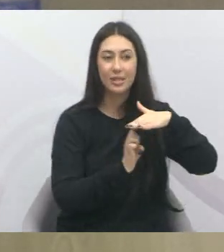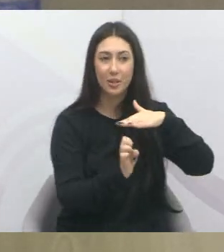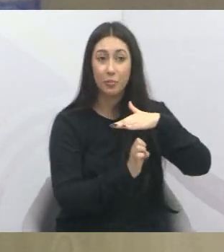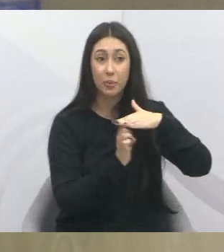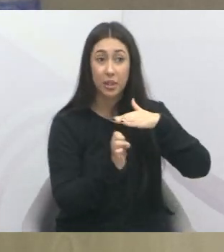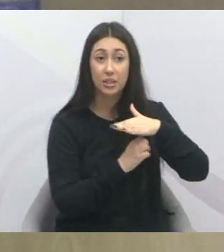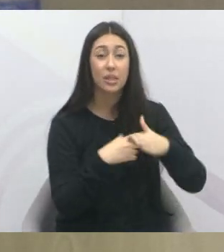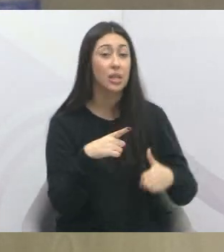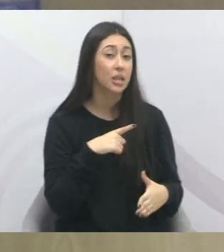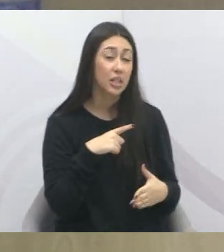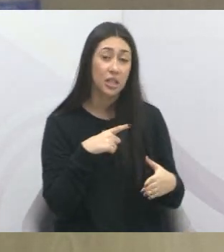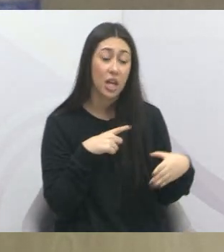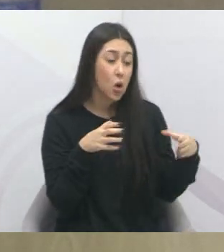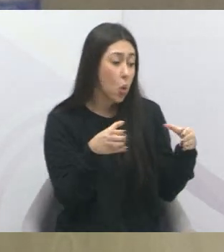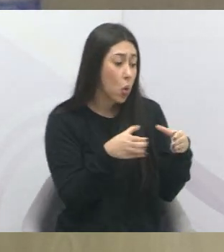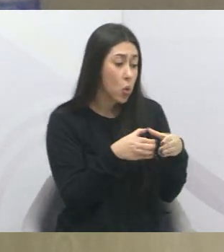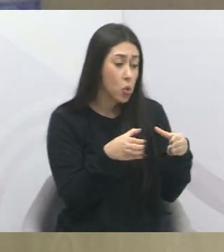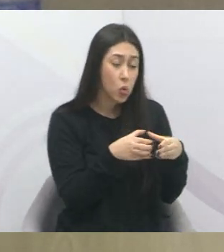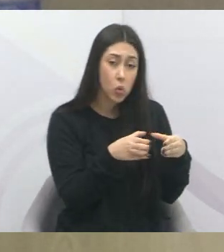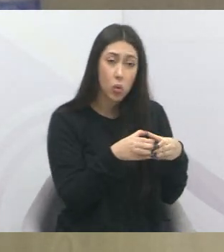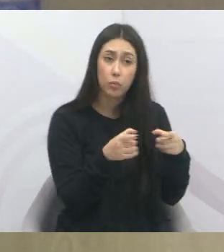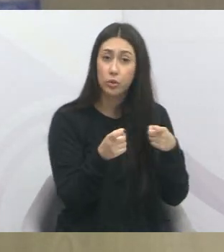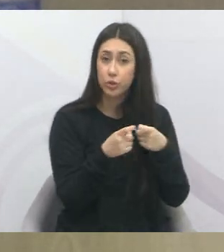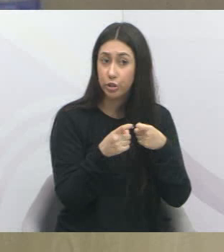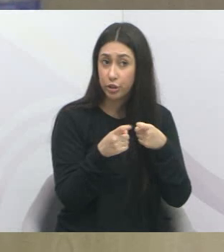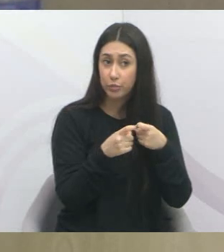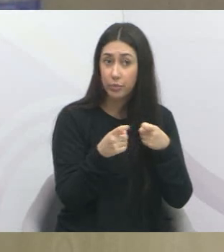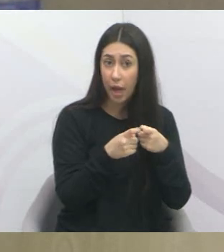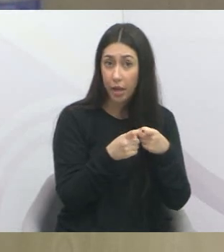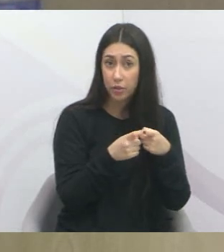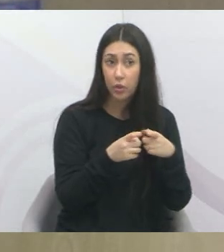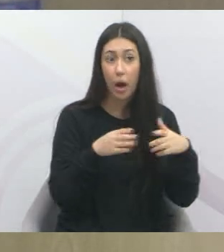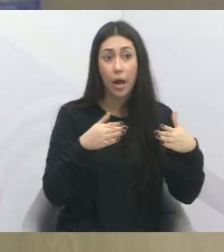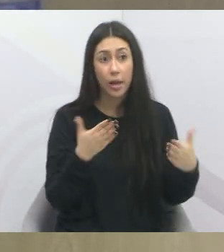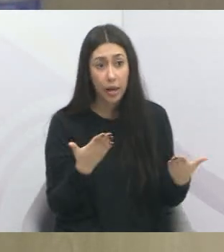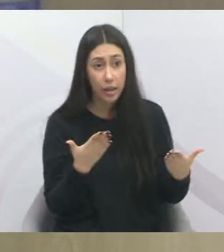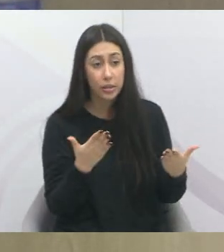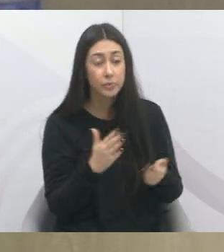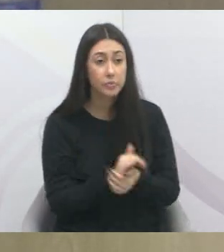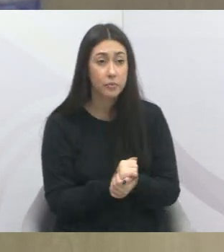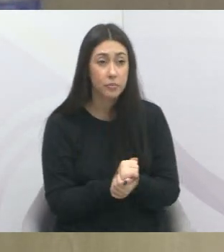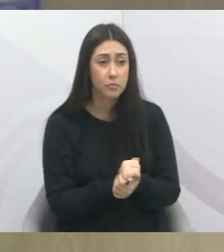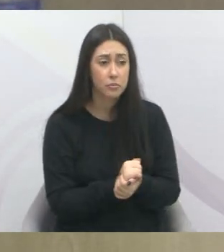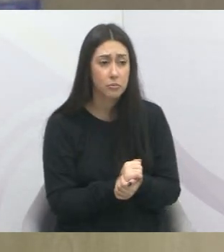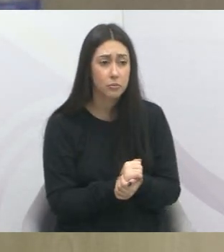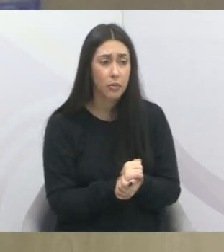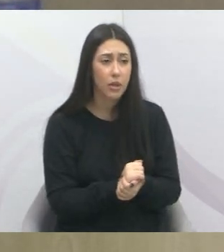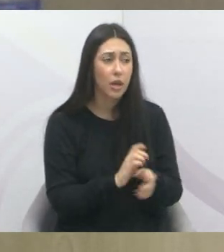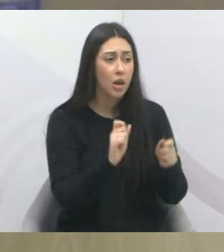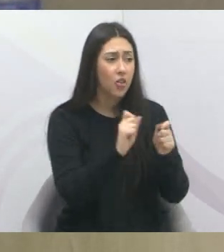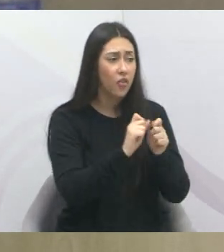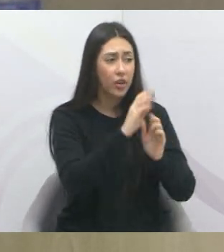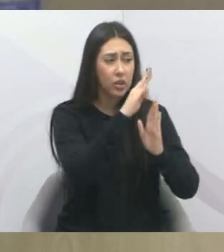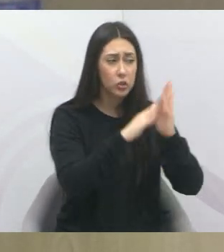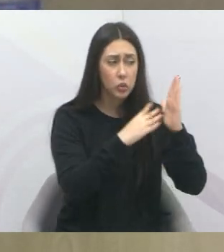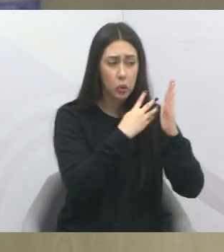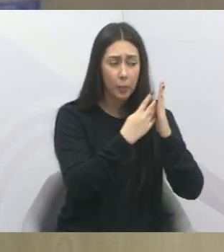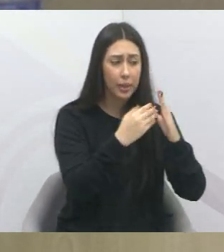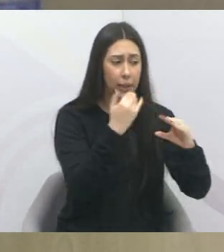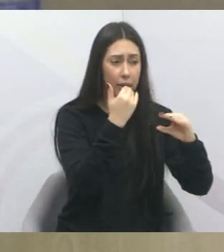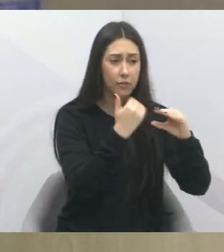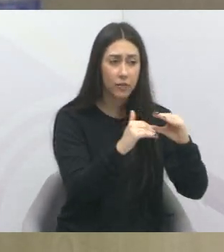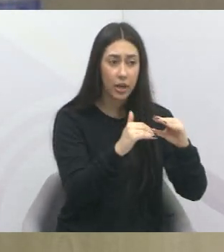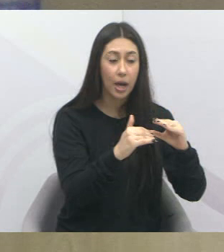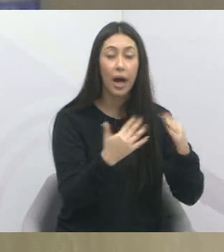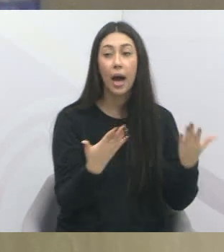que têm um quadro, uma carteira de médicos, e aí ele cria uma escala de plantão e envia. Então, o